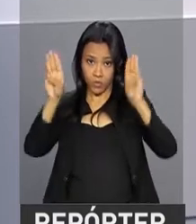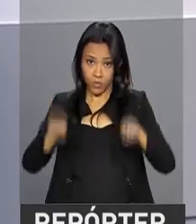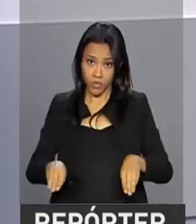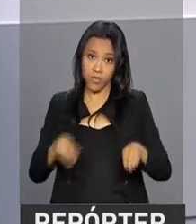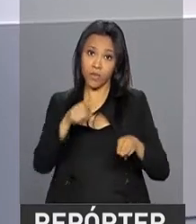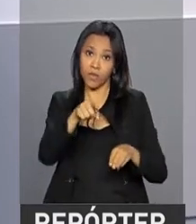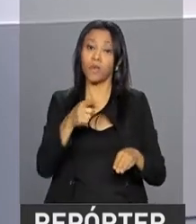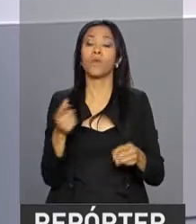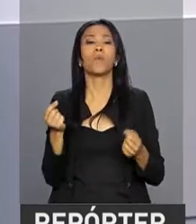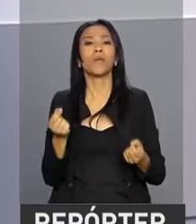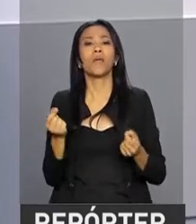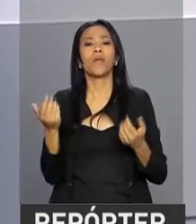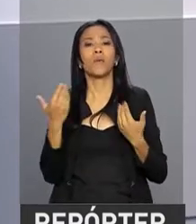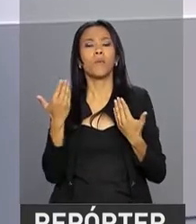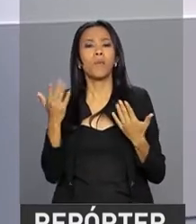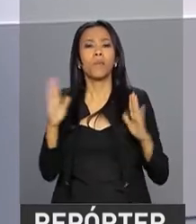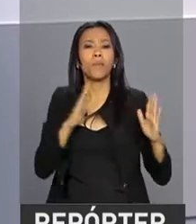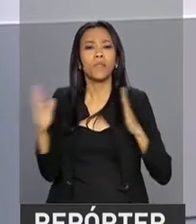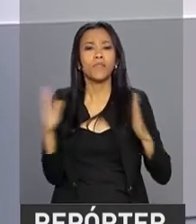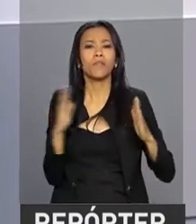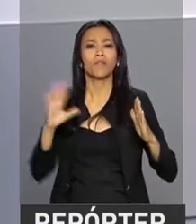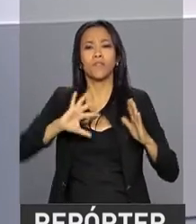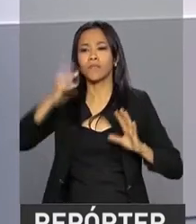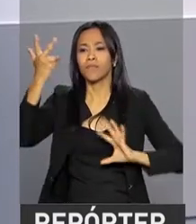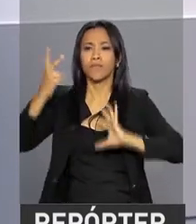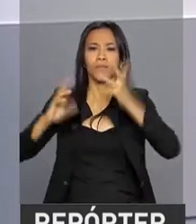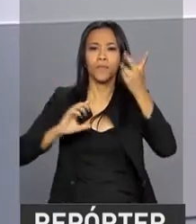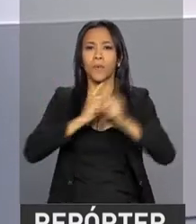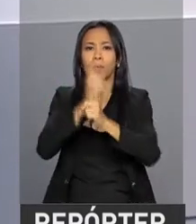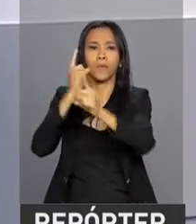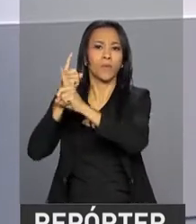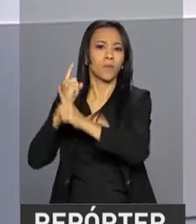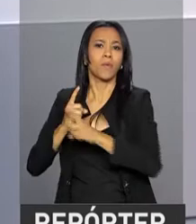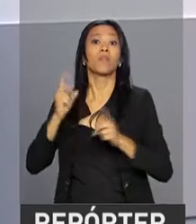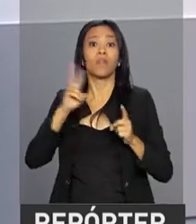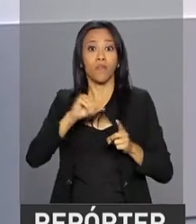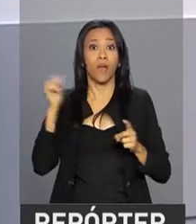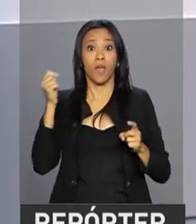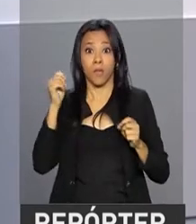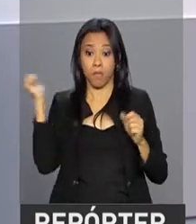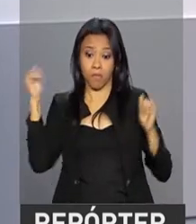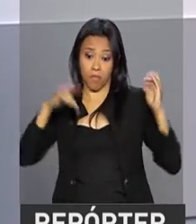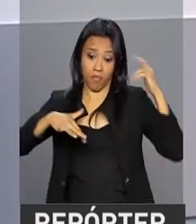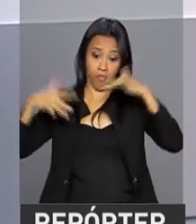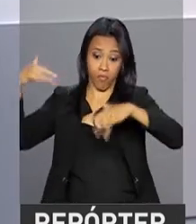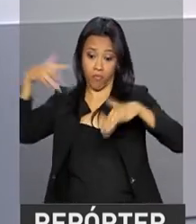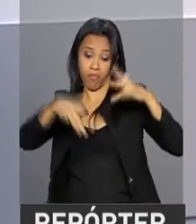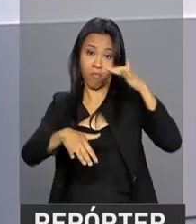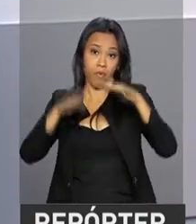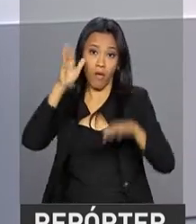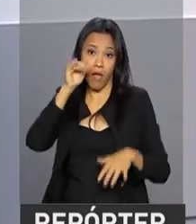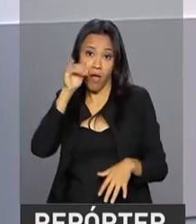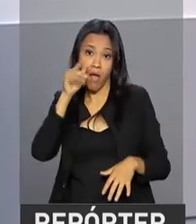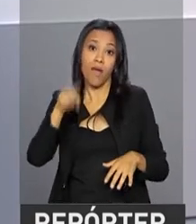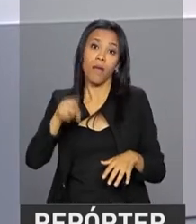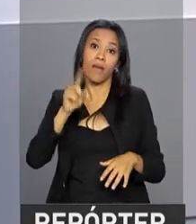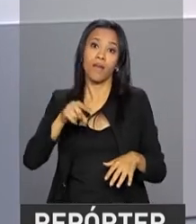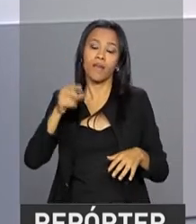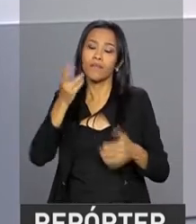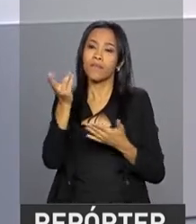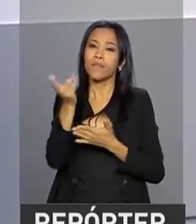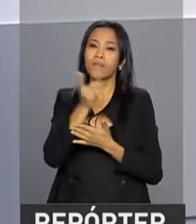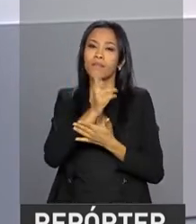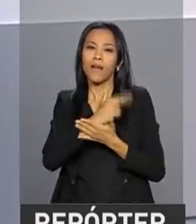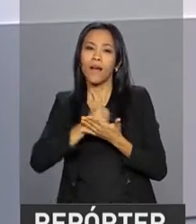nova estação uma temporada de eventos que deve aumentar o público nos museus e fortalecer os laços entre arte